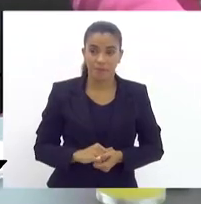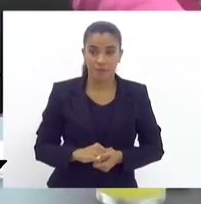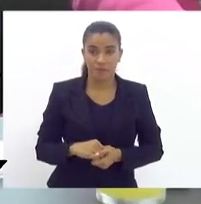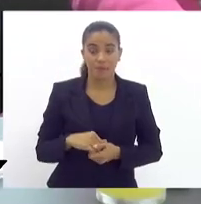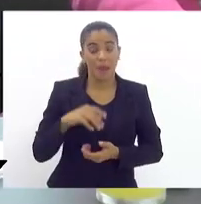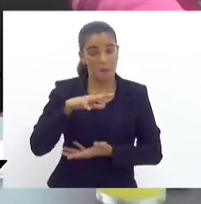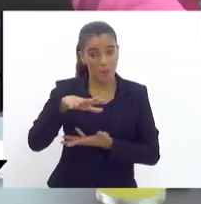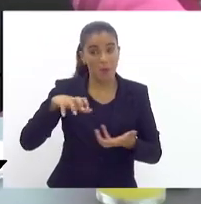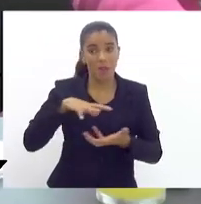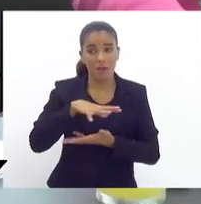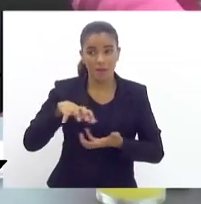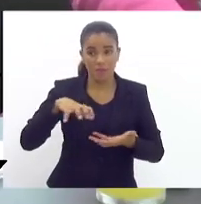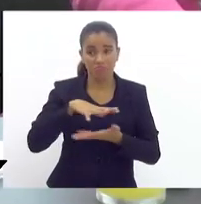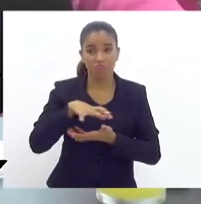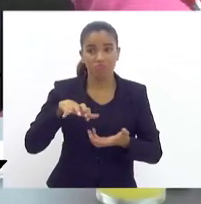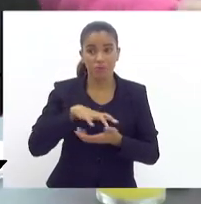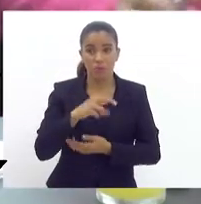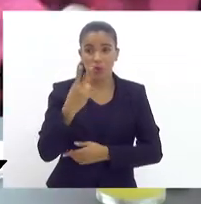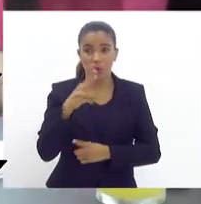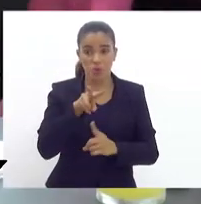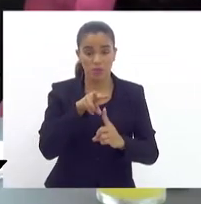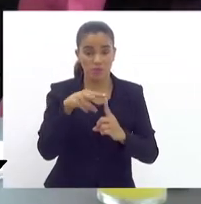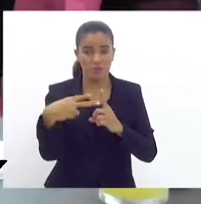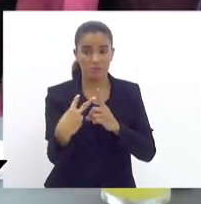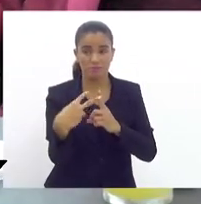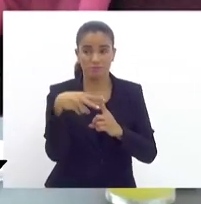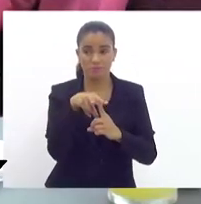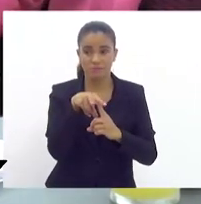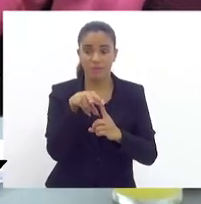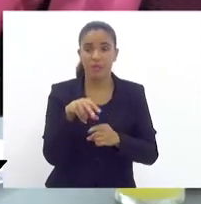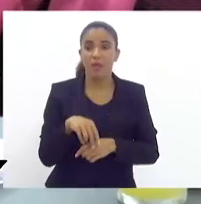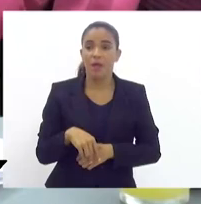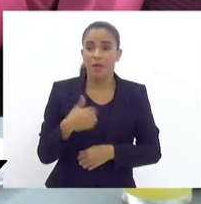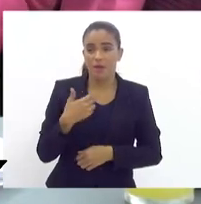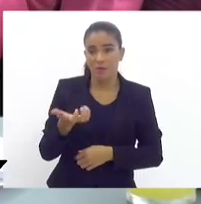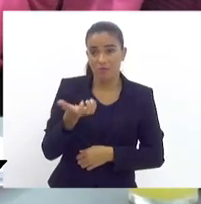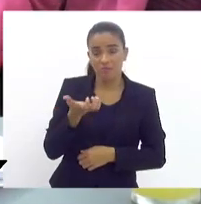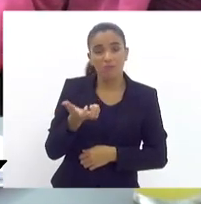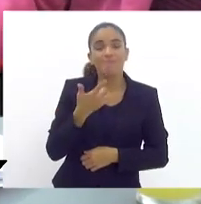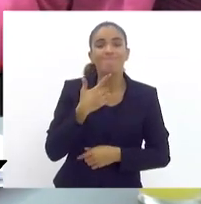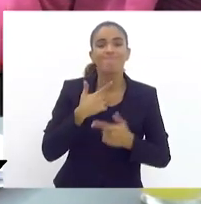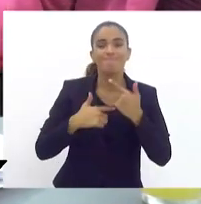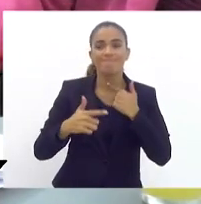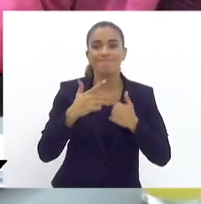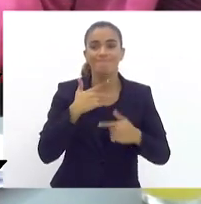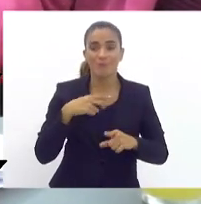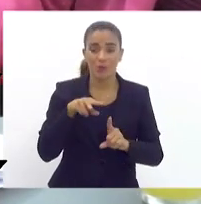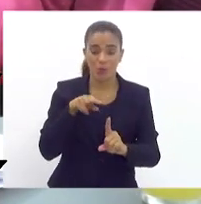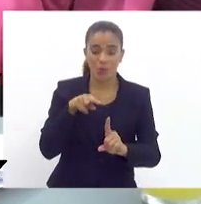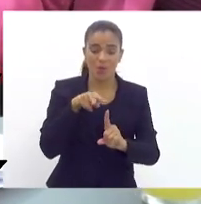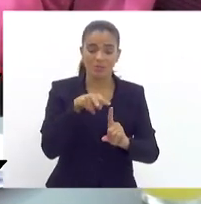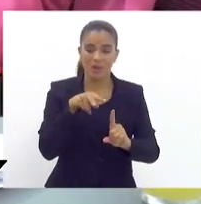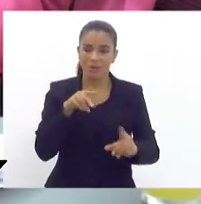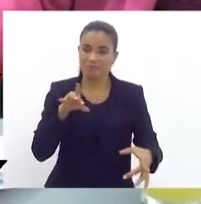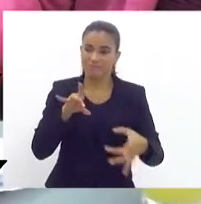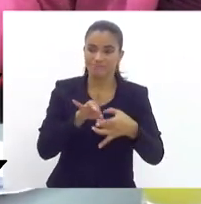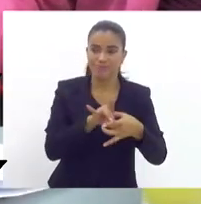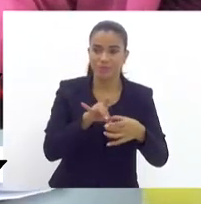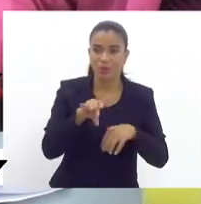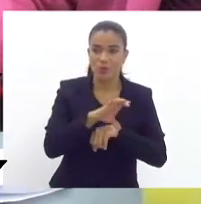polêmico sobre dois aspectos e quero ficar no aspecto da